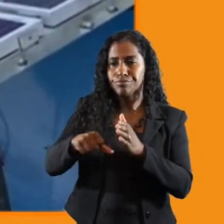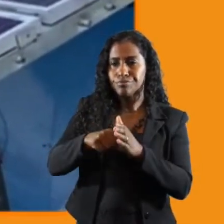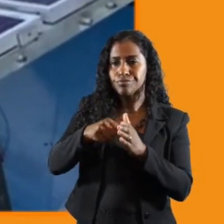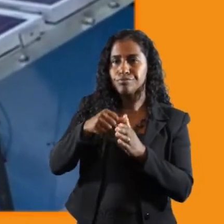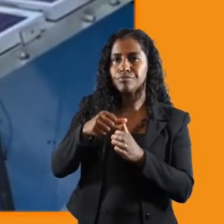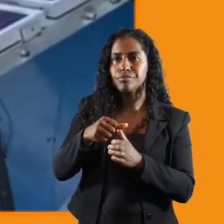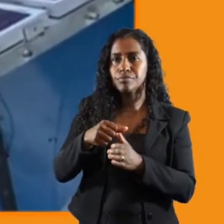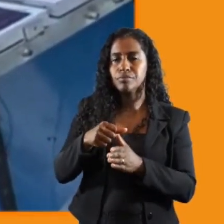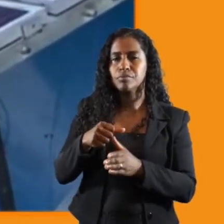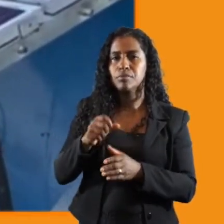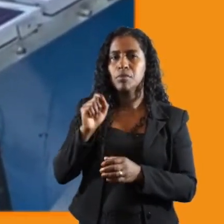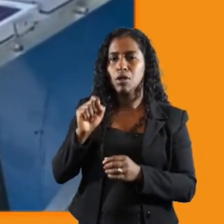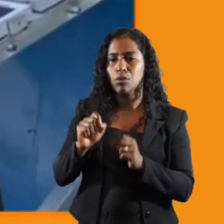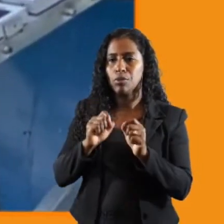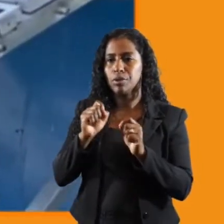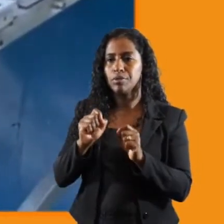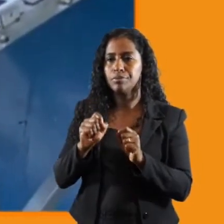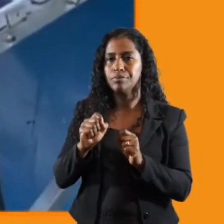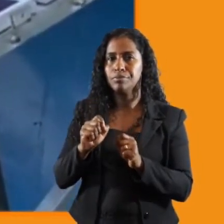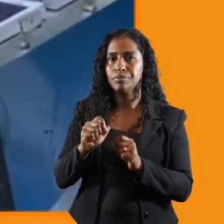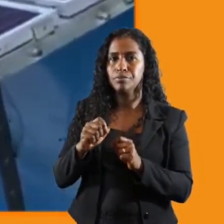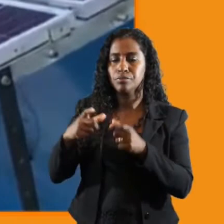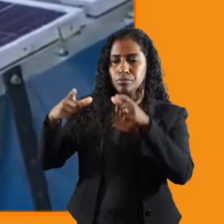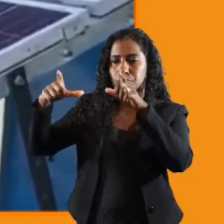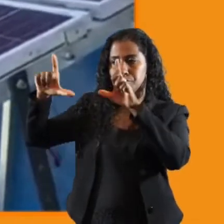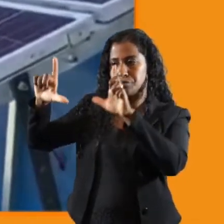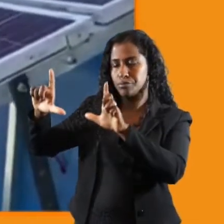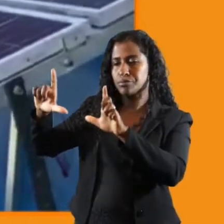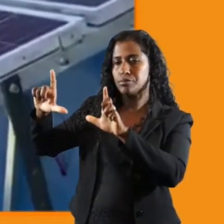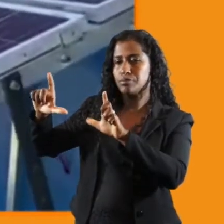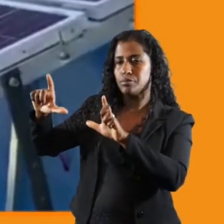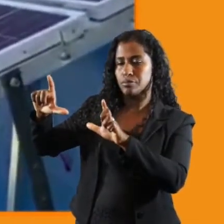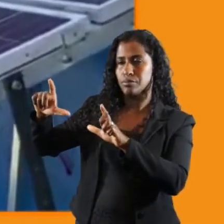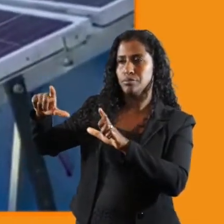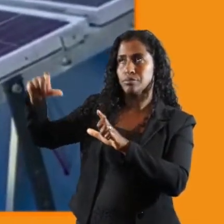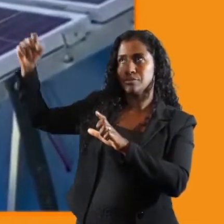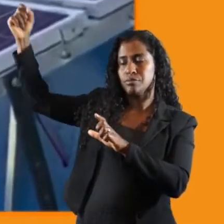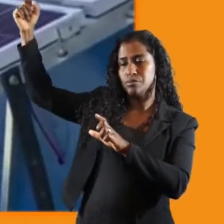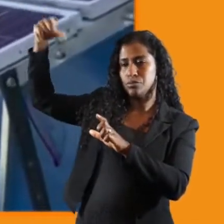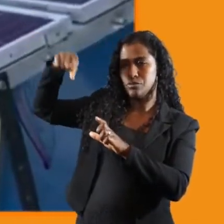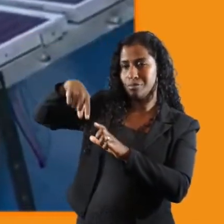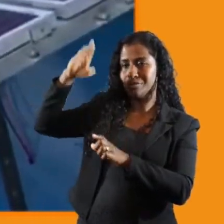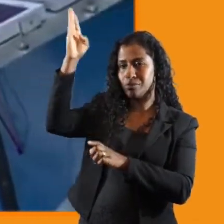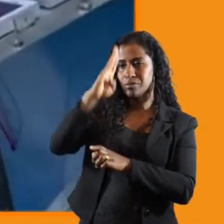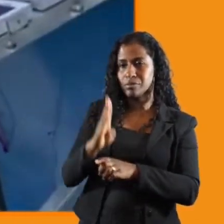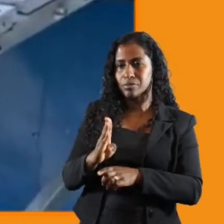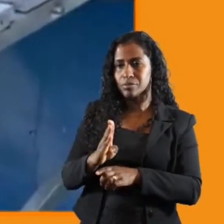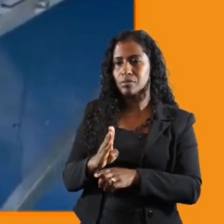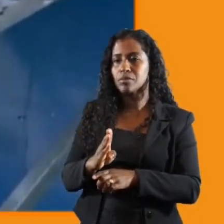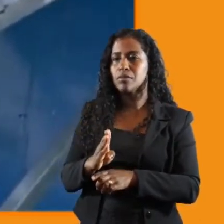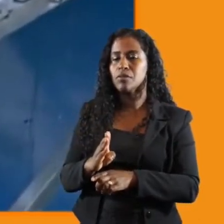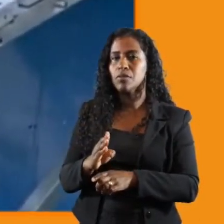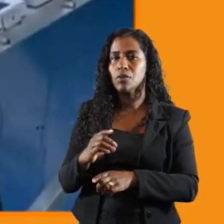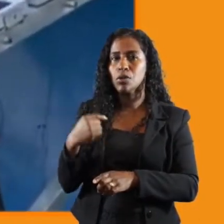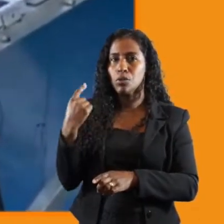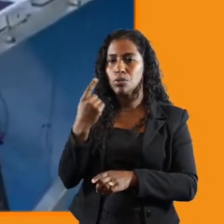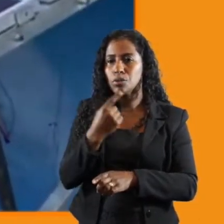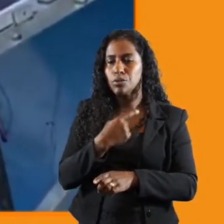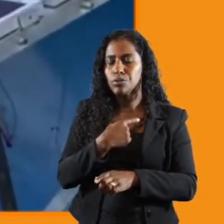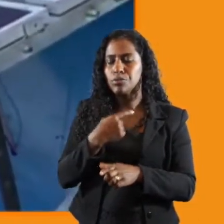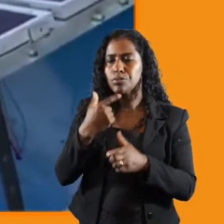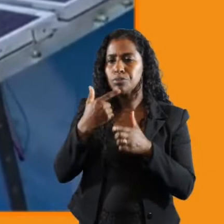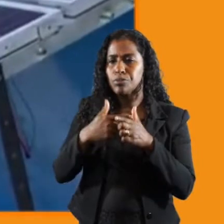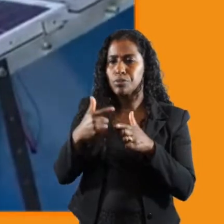são os módulos, tá? E aí, na questão de radiação solar do Brasil, eu vou te citar um exemplo. Nosso pior momento de